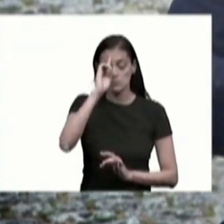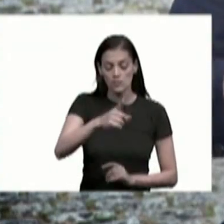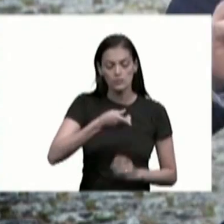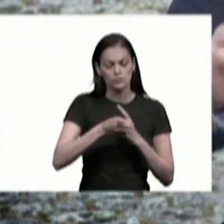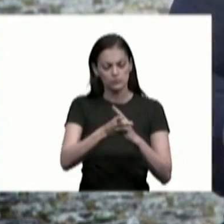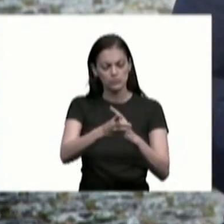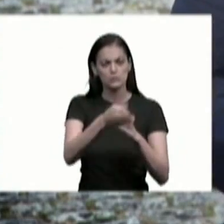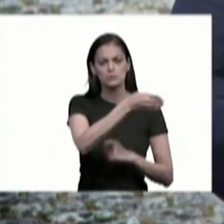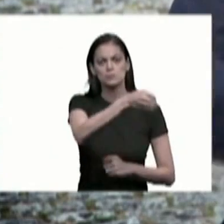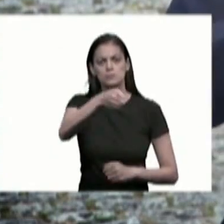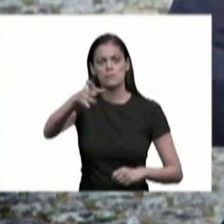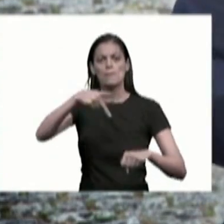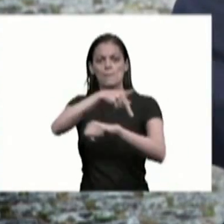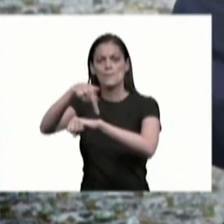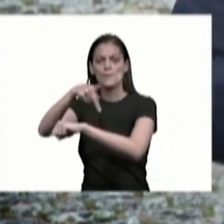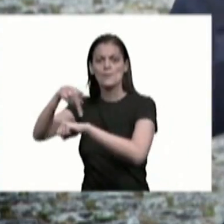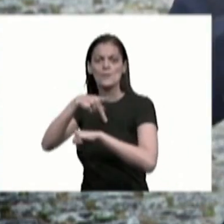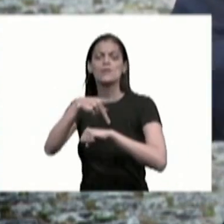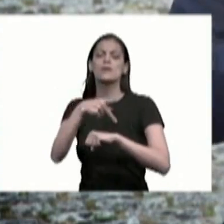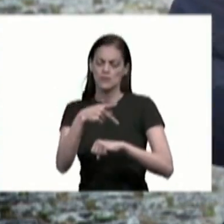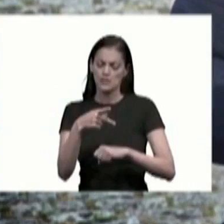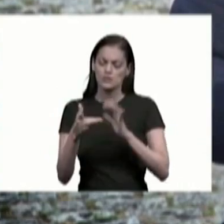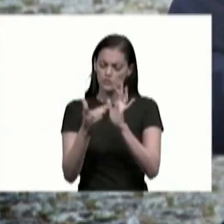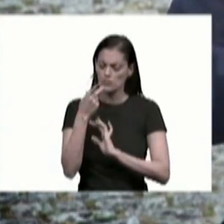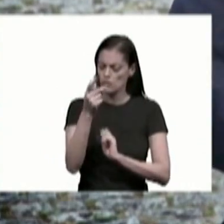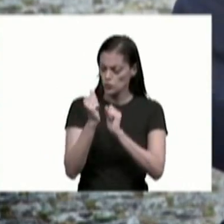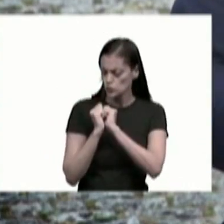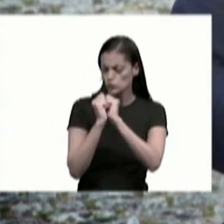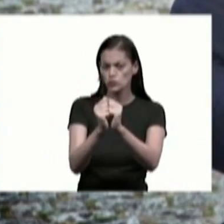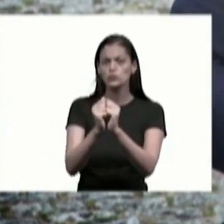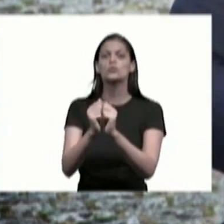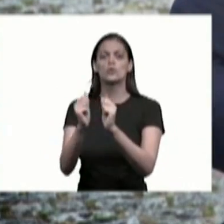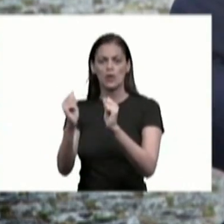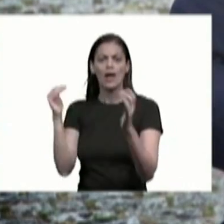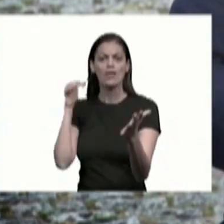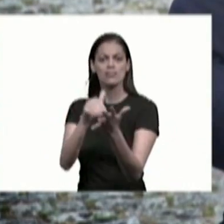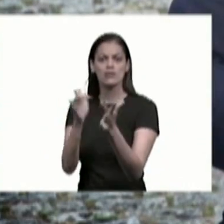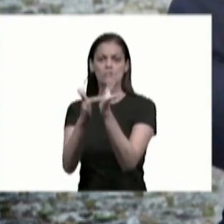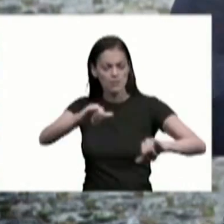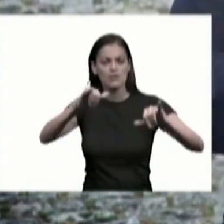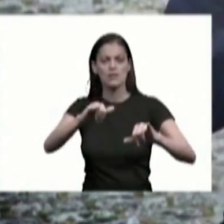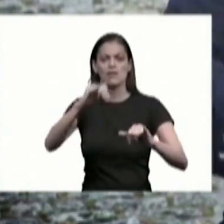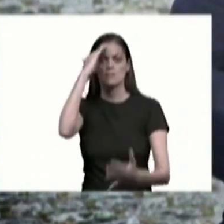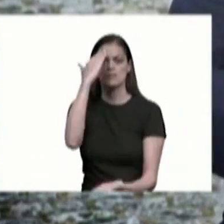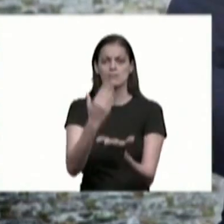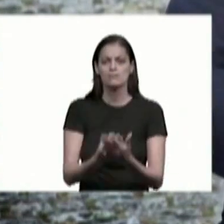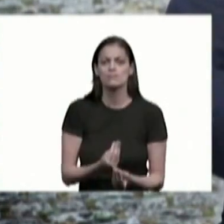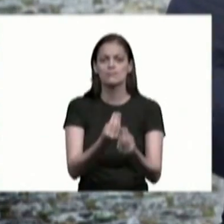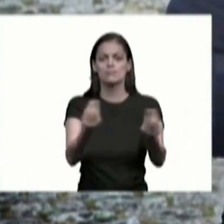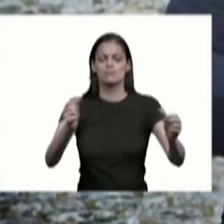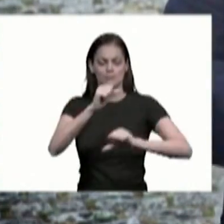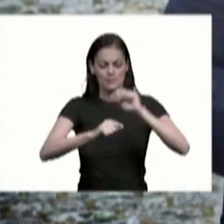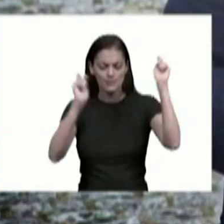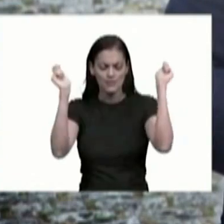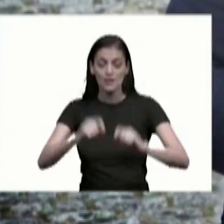em todas as nações e nos garantiu que estará conosco até o final dos tempos. Mas hoje ainda